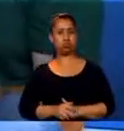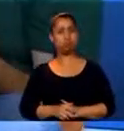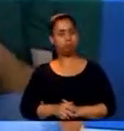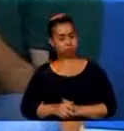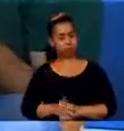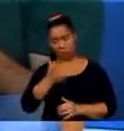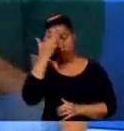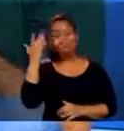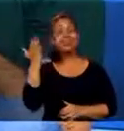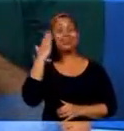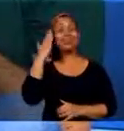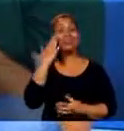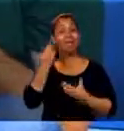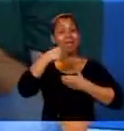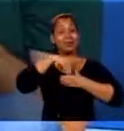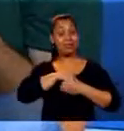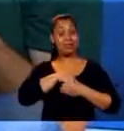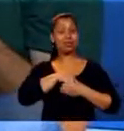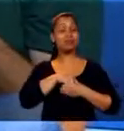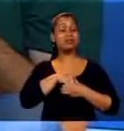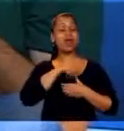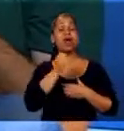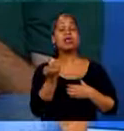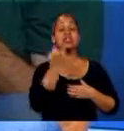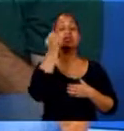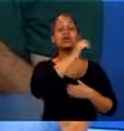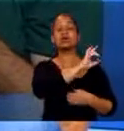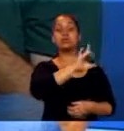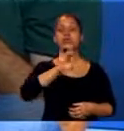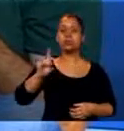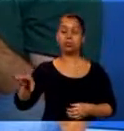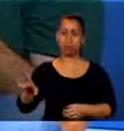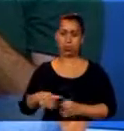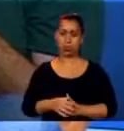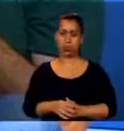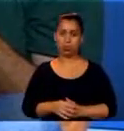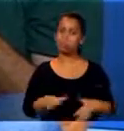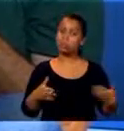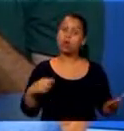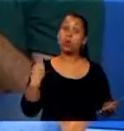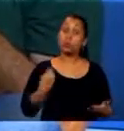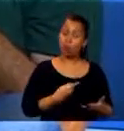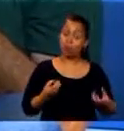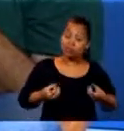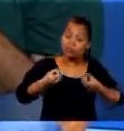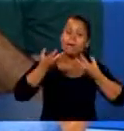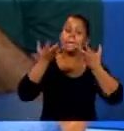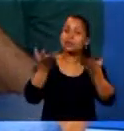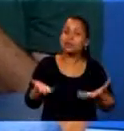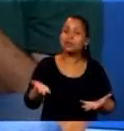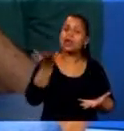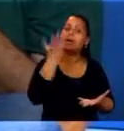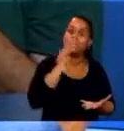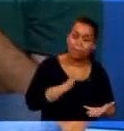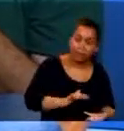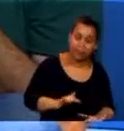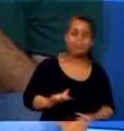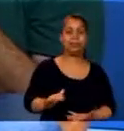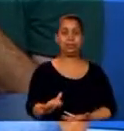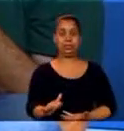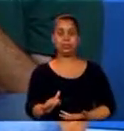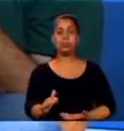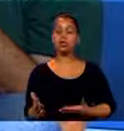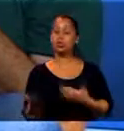as pessoas precisam internalizar a importância de cada um. Né? E isso a gente tenta passar para as